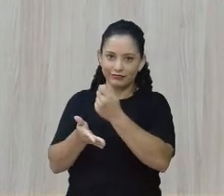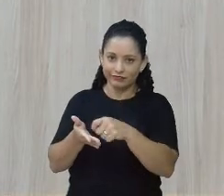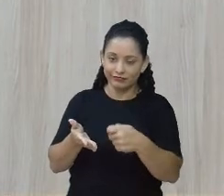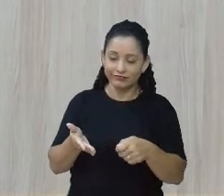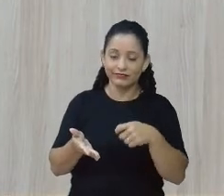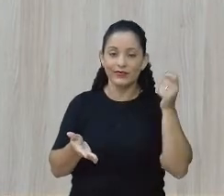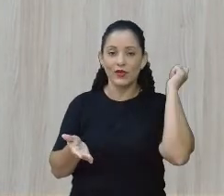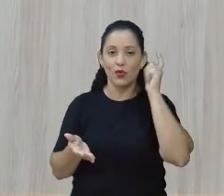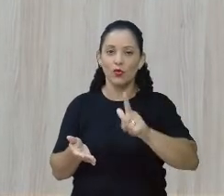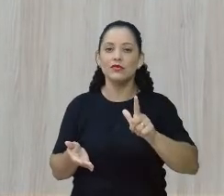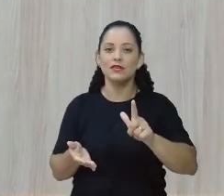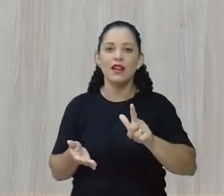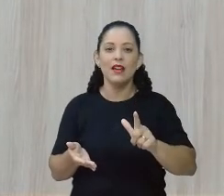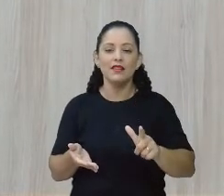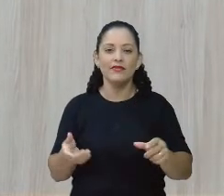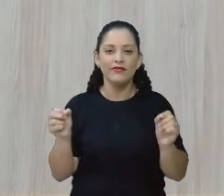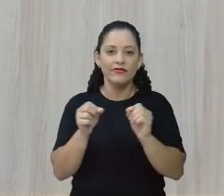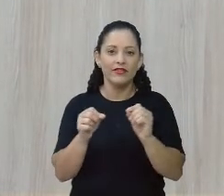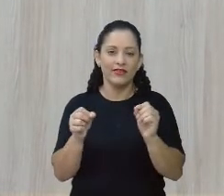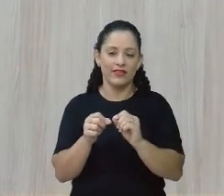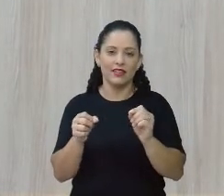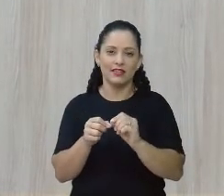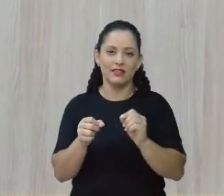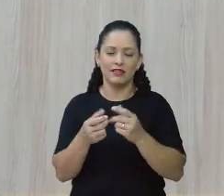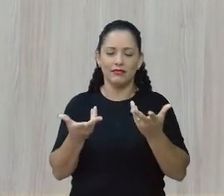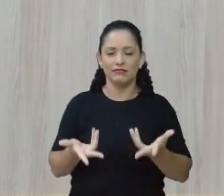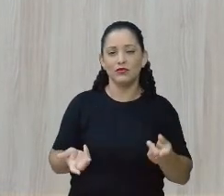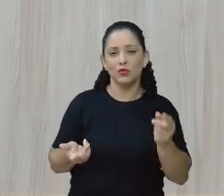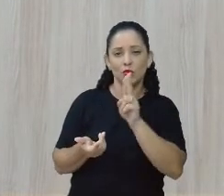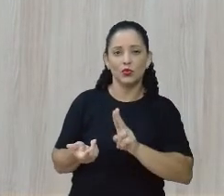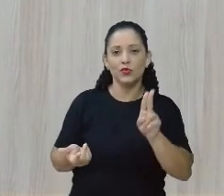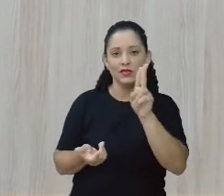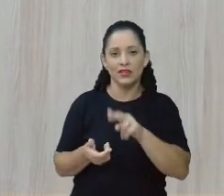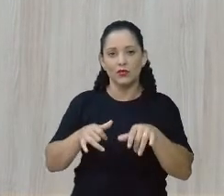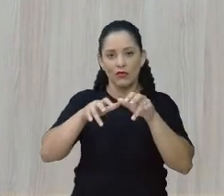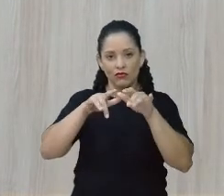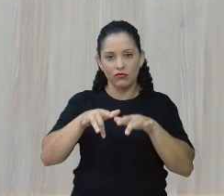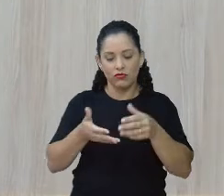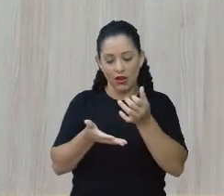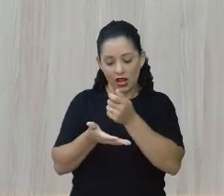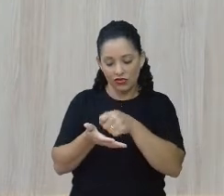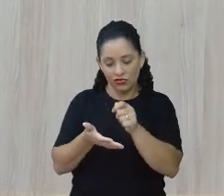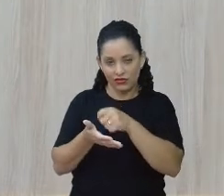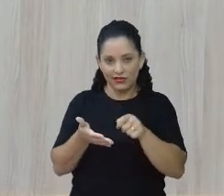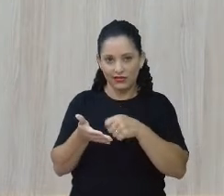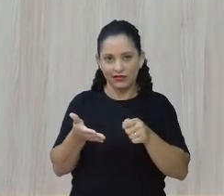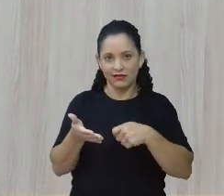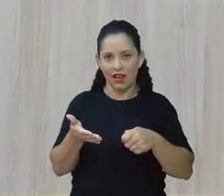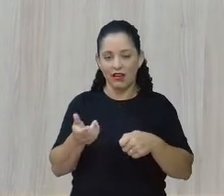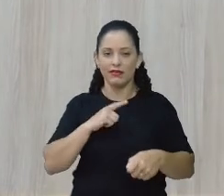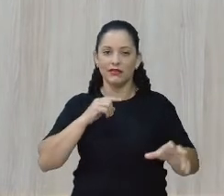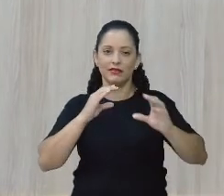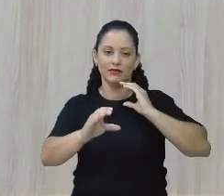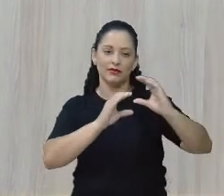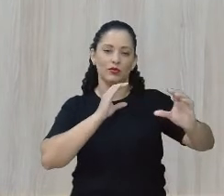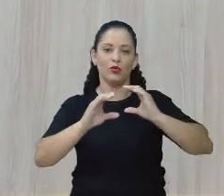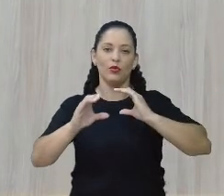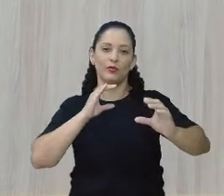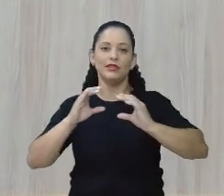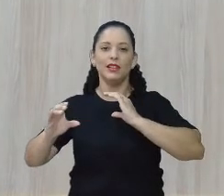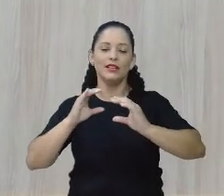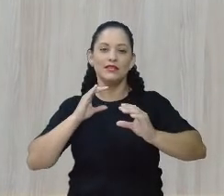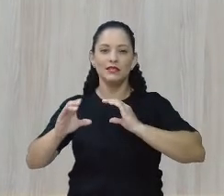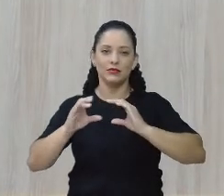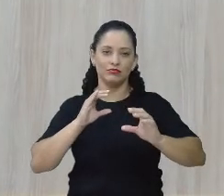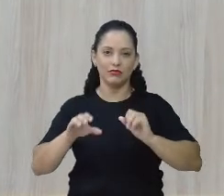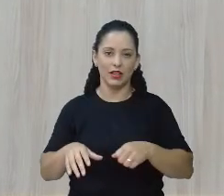a gente consegue fabricar por meio ou utilizando aí a escrita para fazer essa comunicação entre duas pessoas que